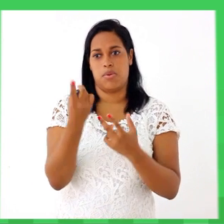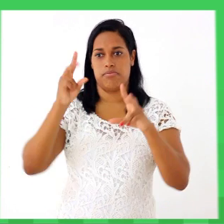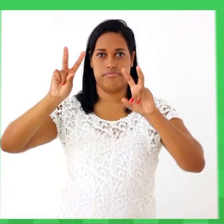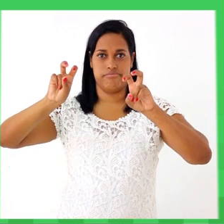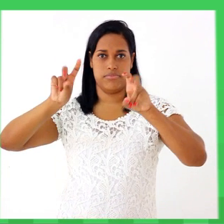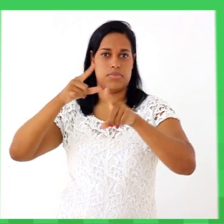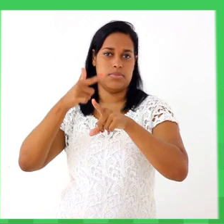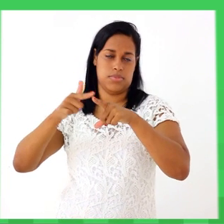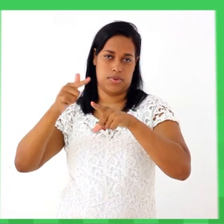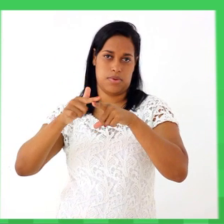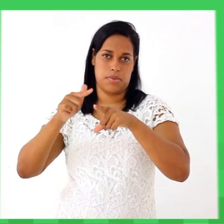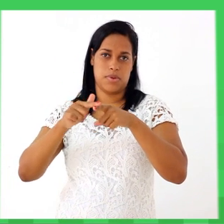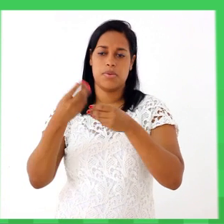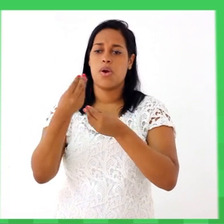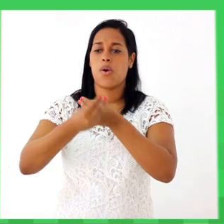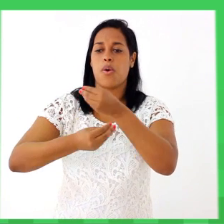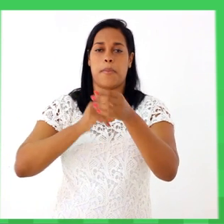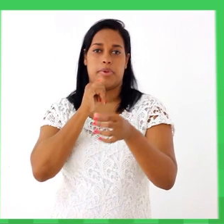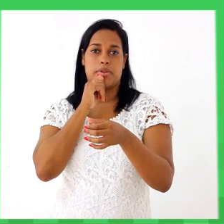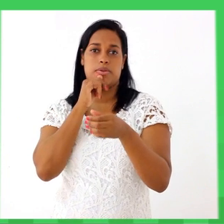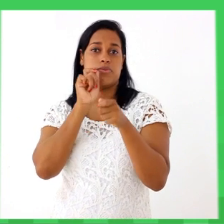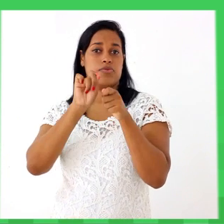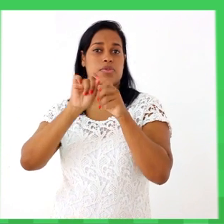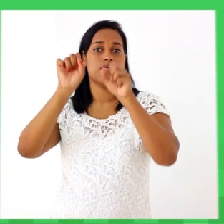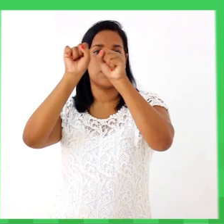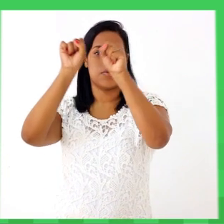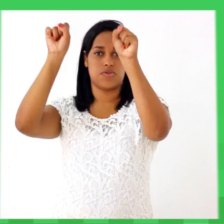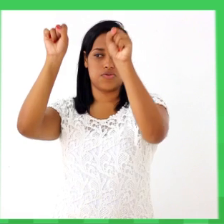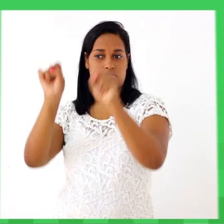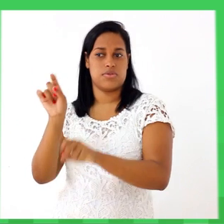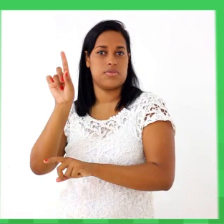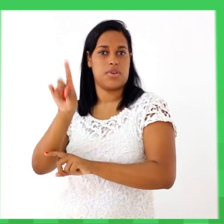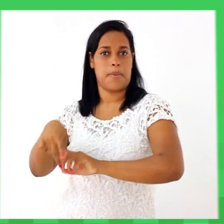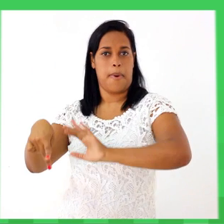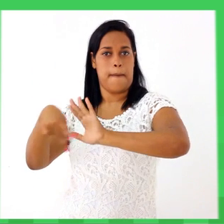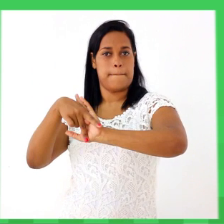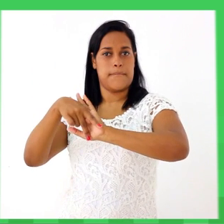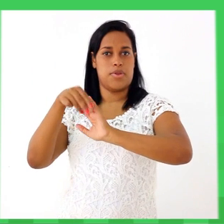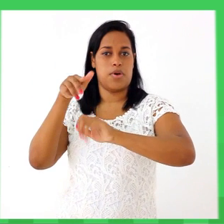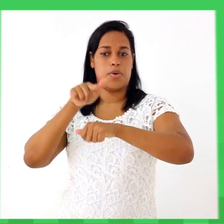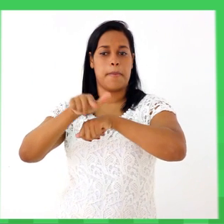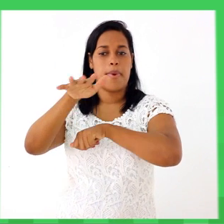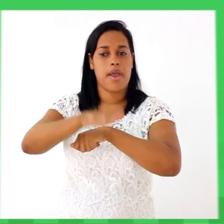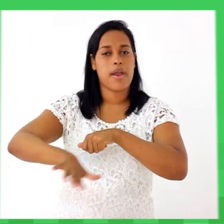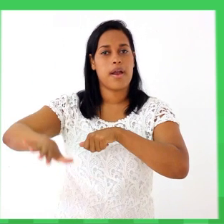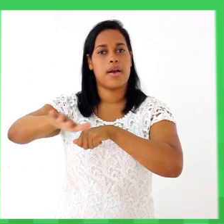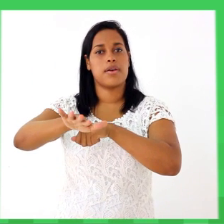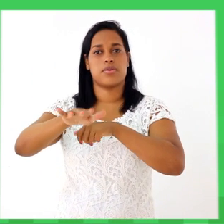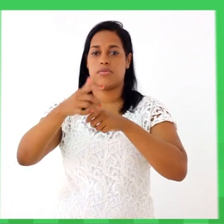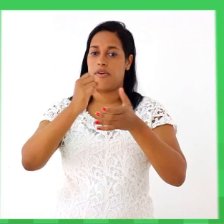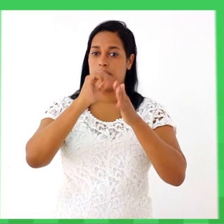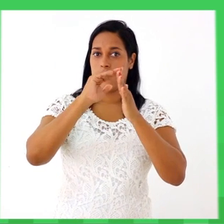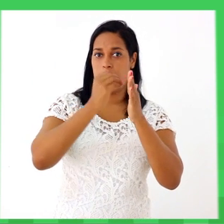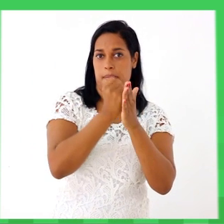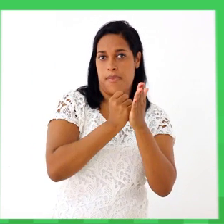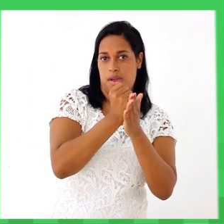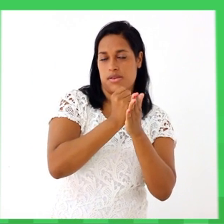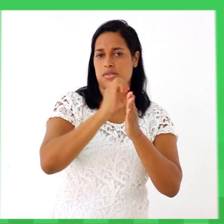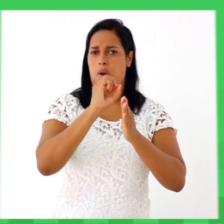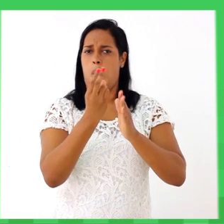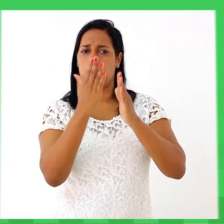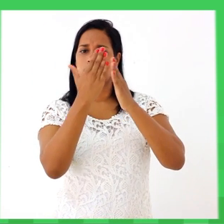por exemplo, vamos fazer um sistema para um supermercado, ou uma farmácia, ou uma biblioteca, sempre